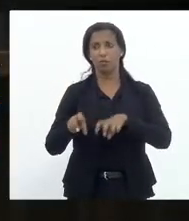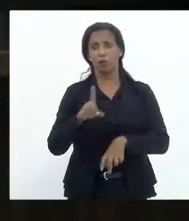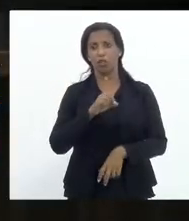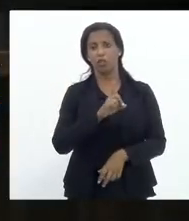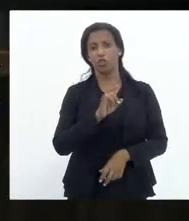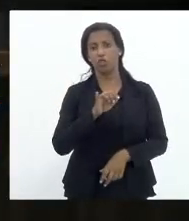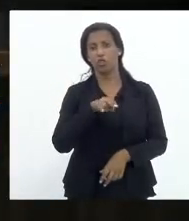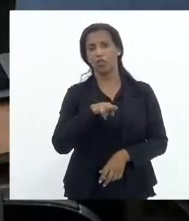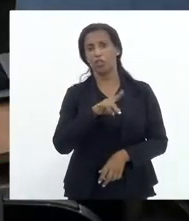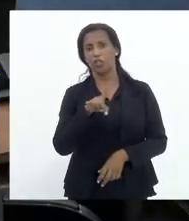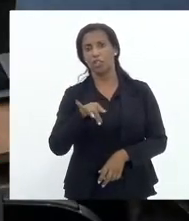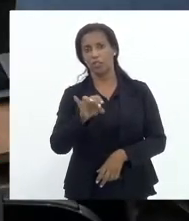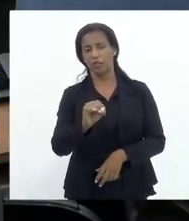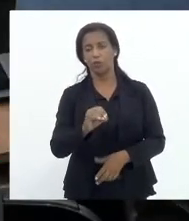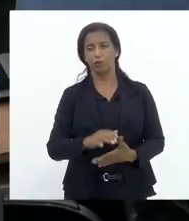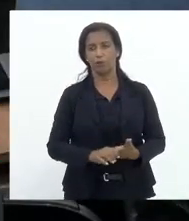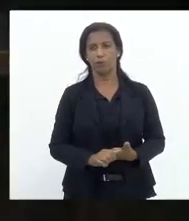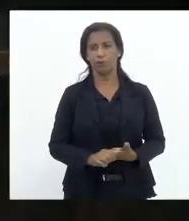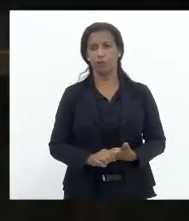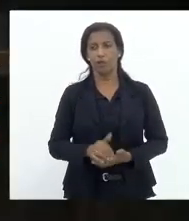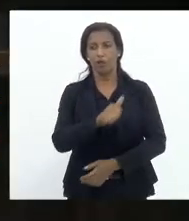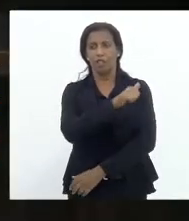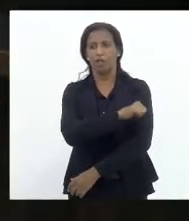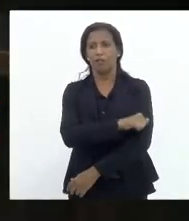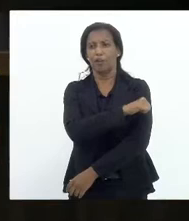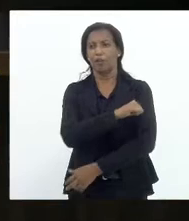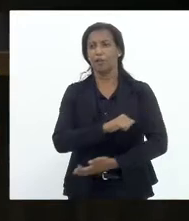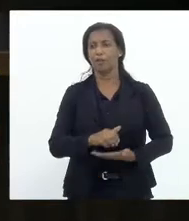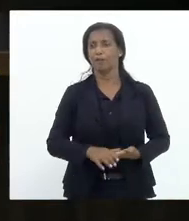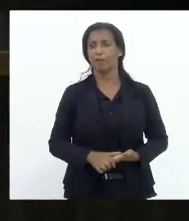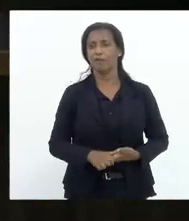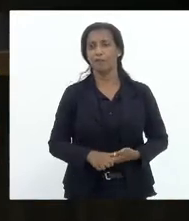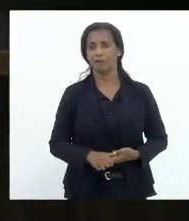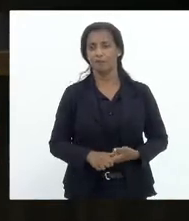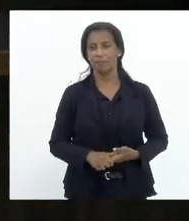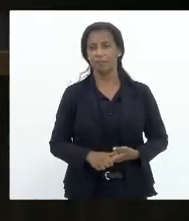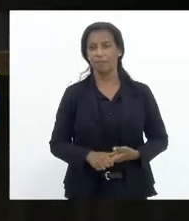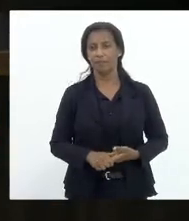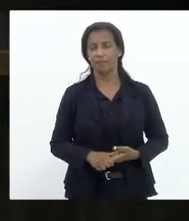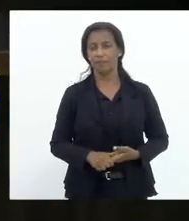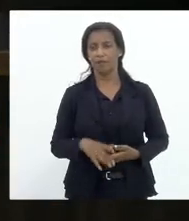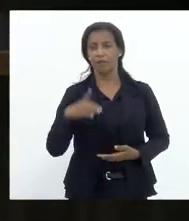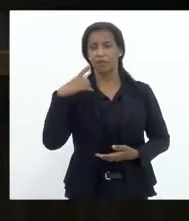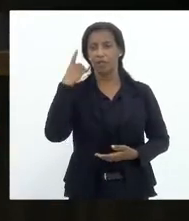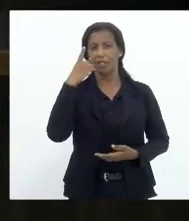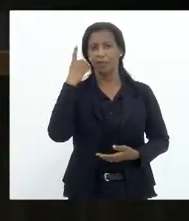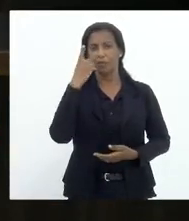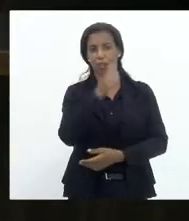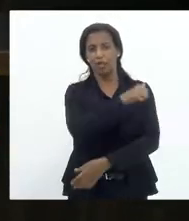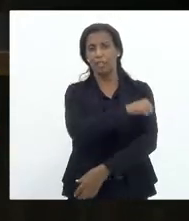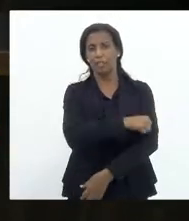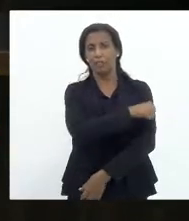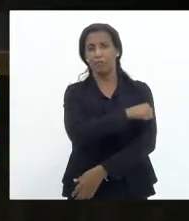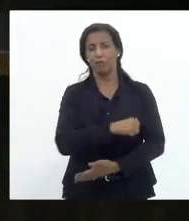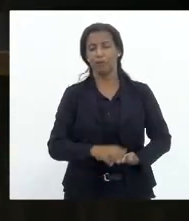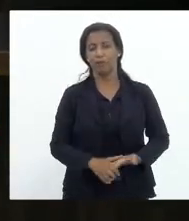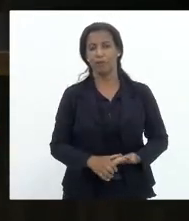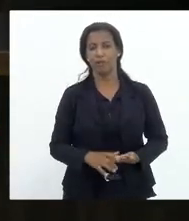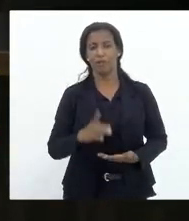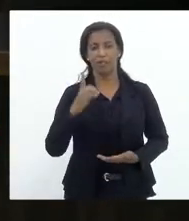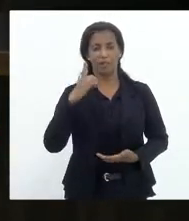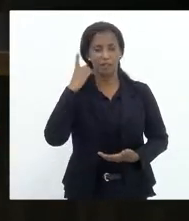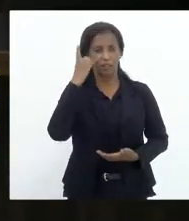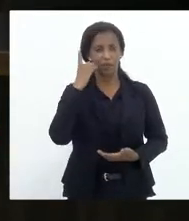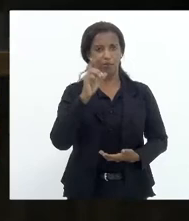apertado Dionísio Lins deputada enfermeira Rejane o resultado a enfermeira Rejane Deputado